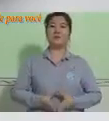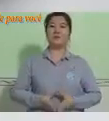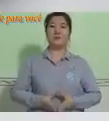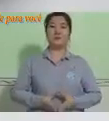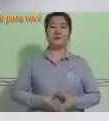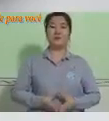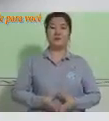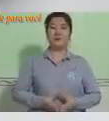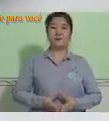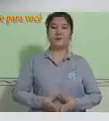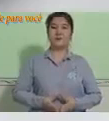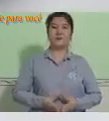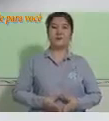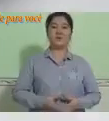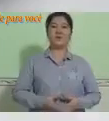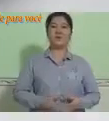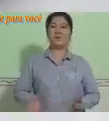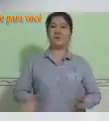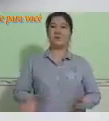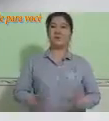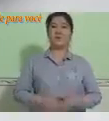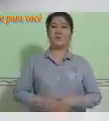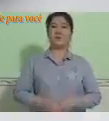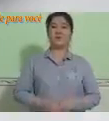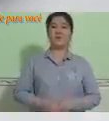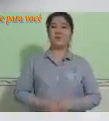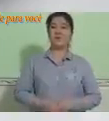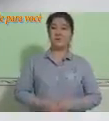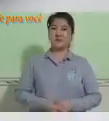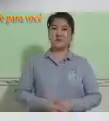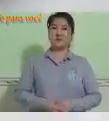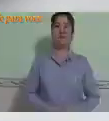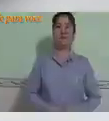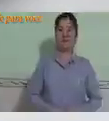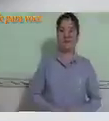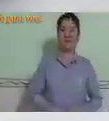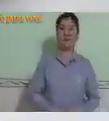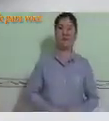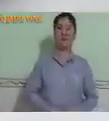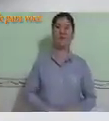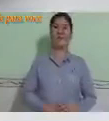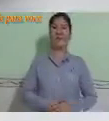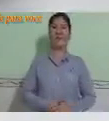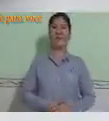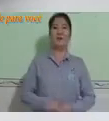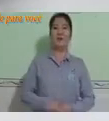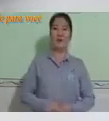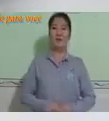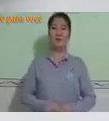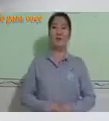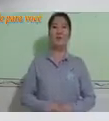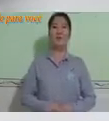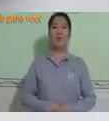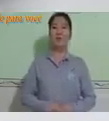gravar informações e evitam o esquecimento, ponto e vírgula, utilize a R. A M A T O N A T O D O M I N